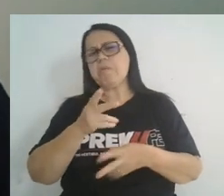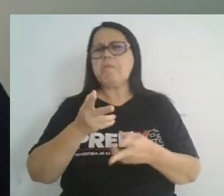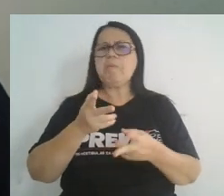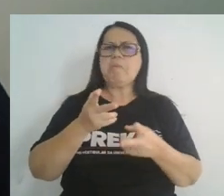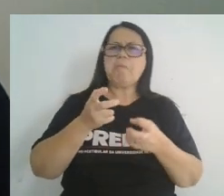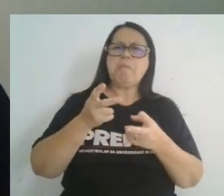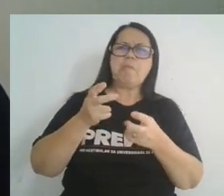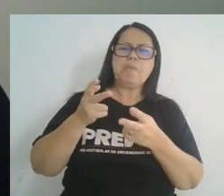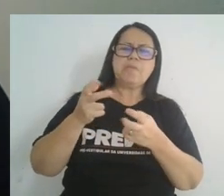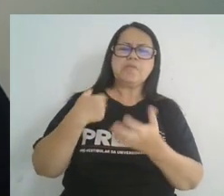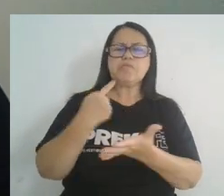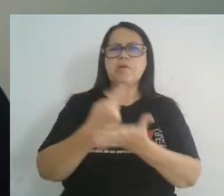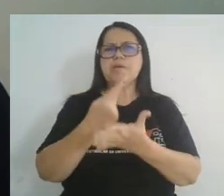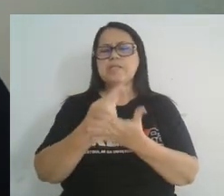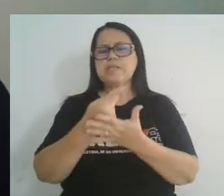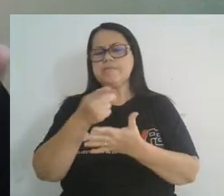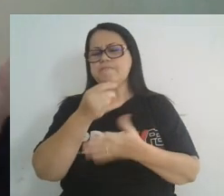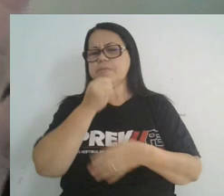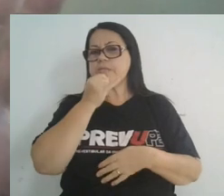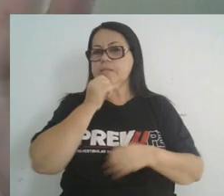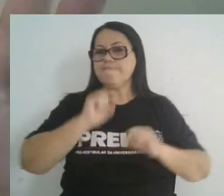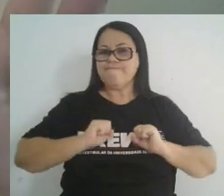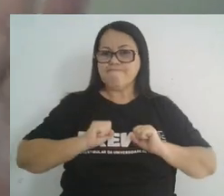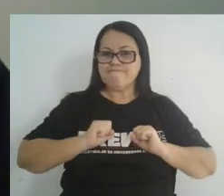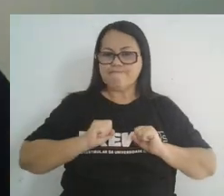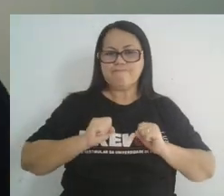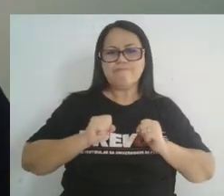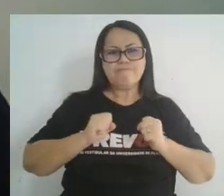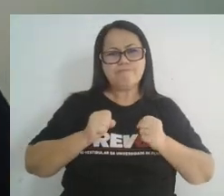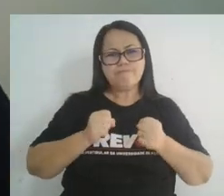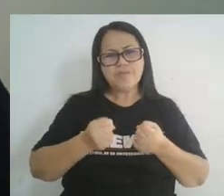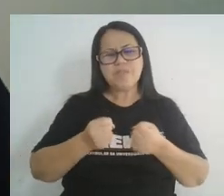já deve ter passado por isso e percebeu que, se você coloca uma força